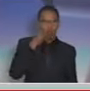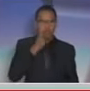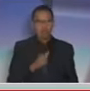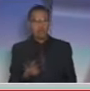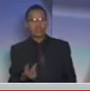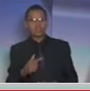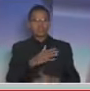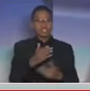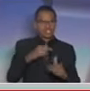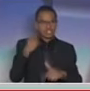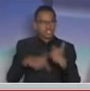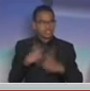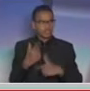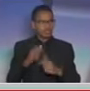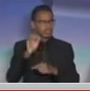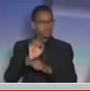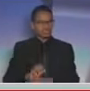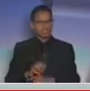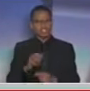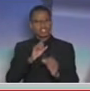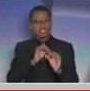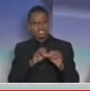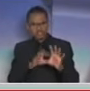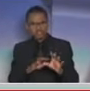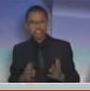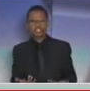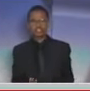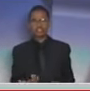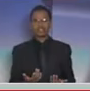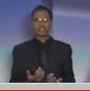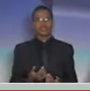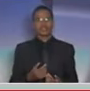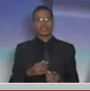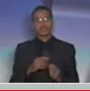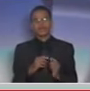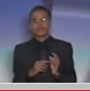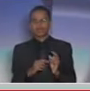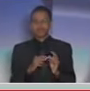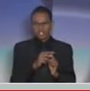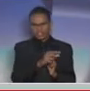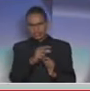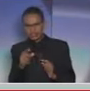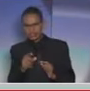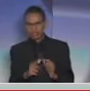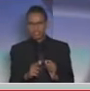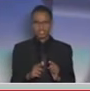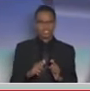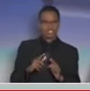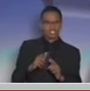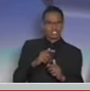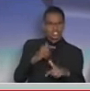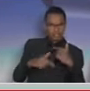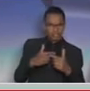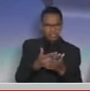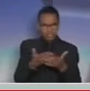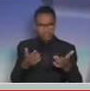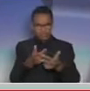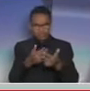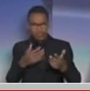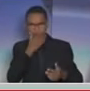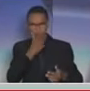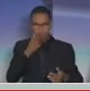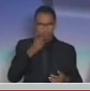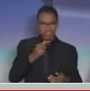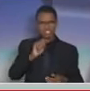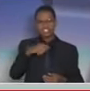nossos servidores da educação, o pessoal do quadro de apoio, que esses servidores, que esses trabalhadores e essas trabalhadoras